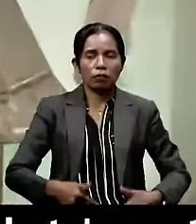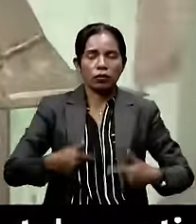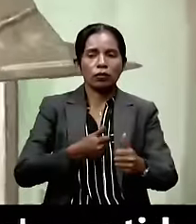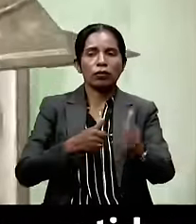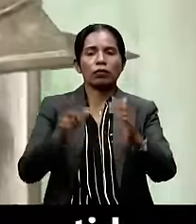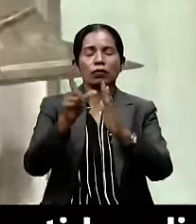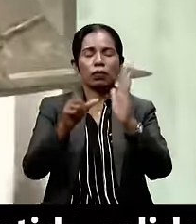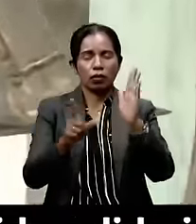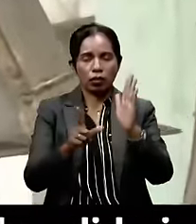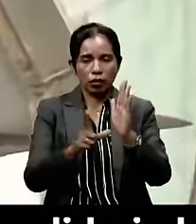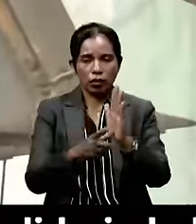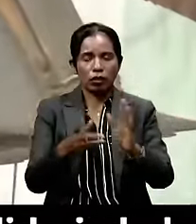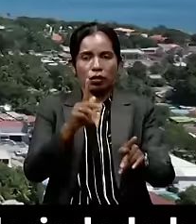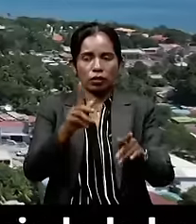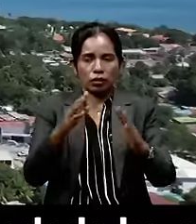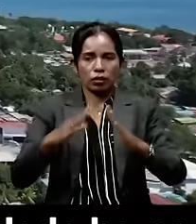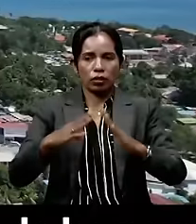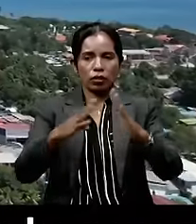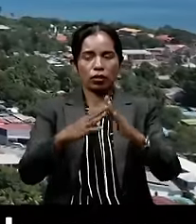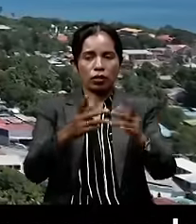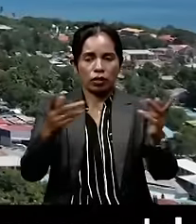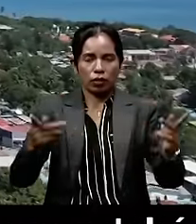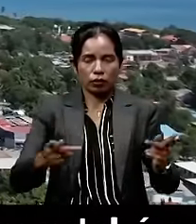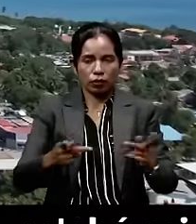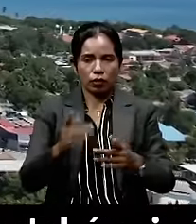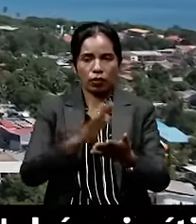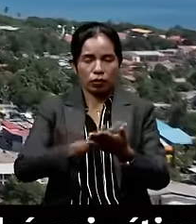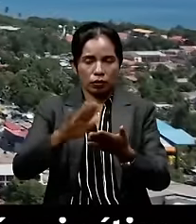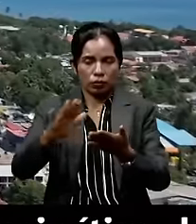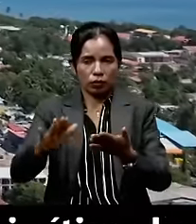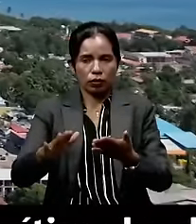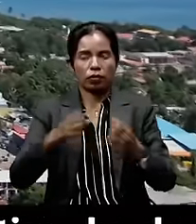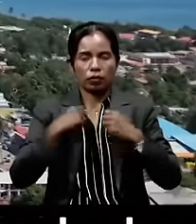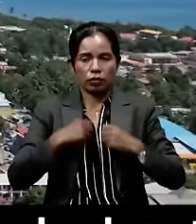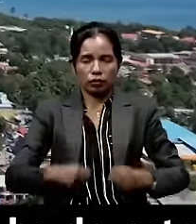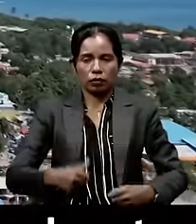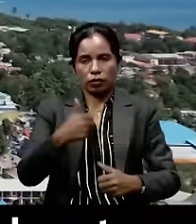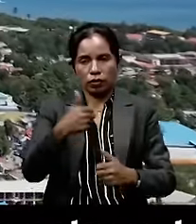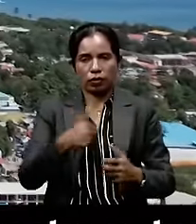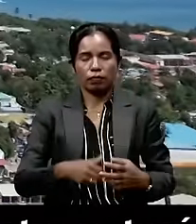no ordem nune cidade Dili e ambiente nebe mos no saudável.